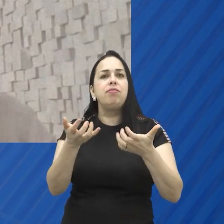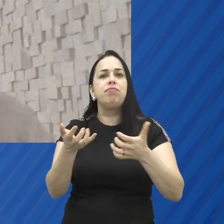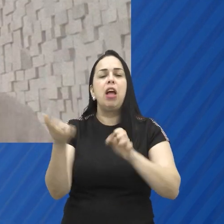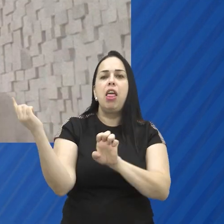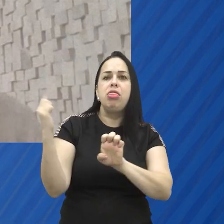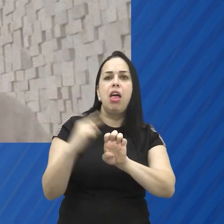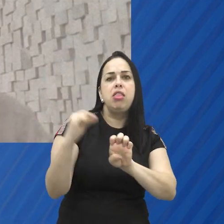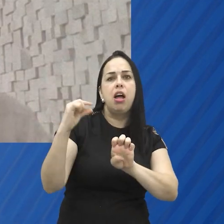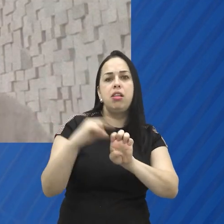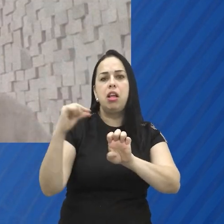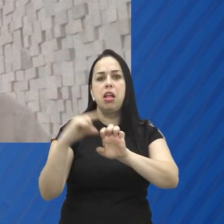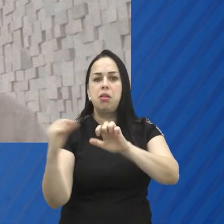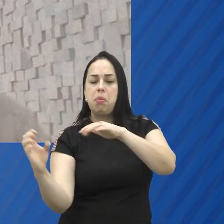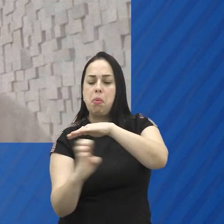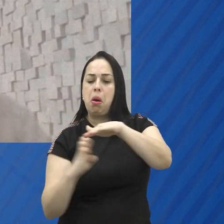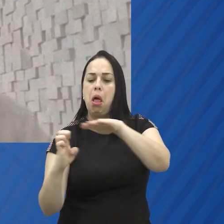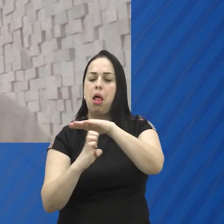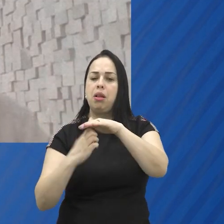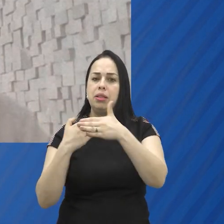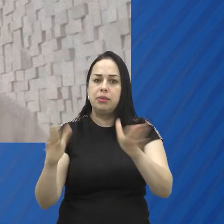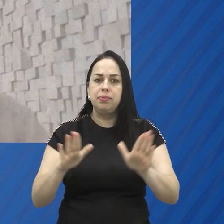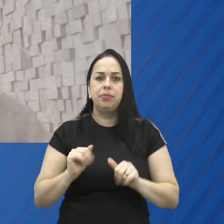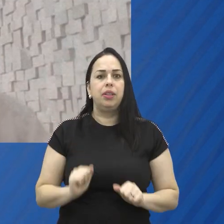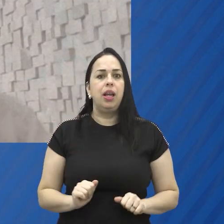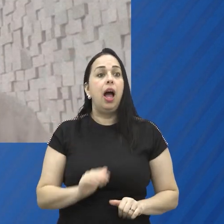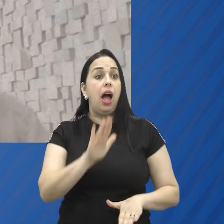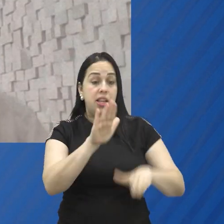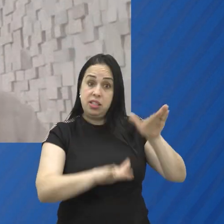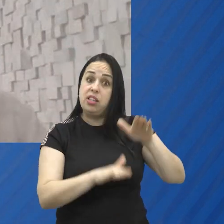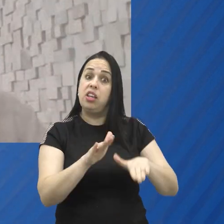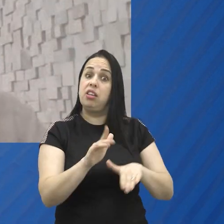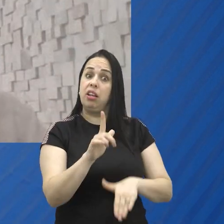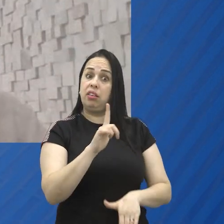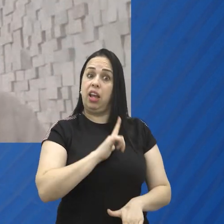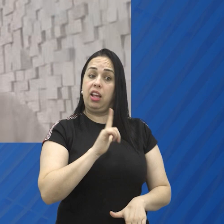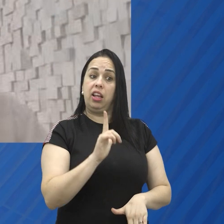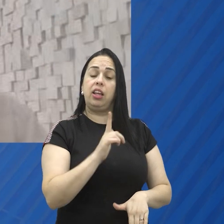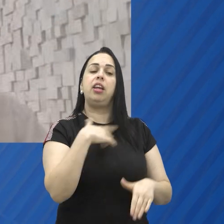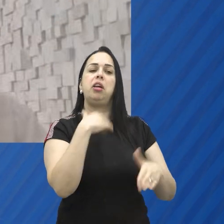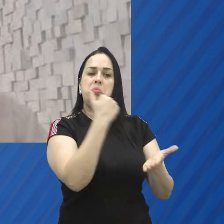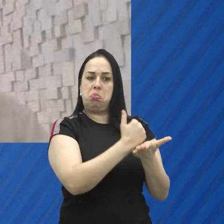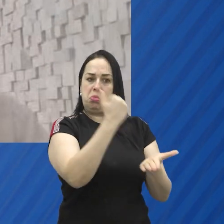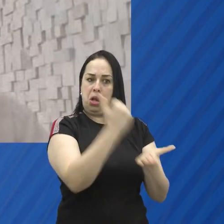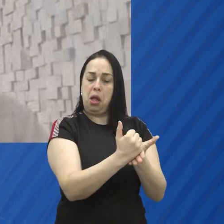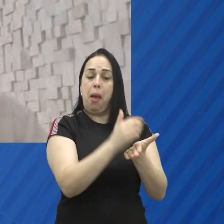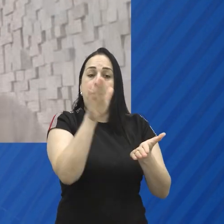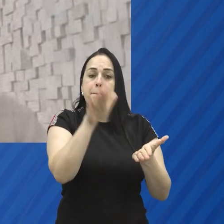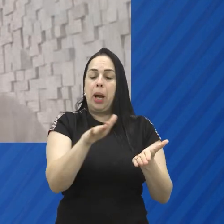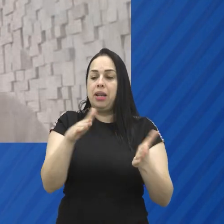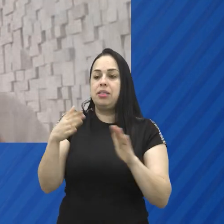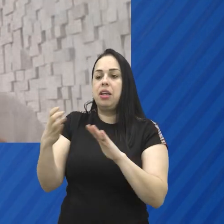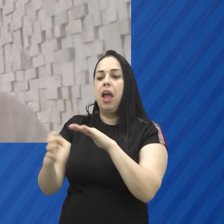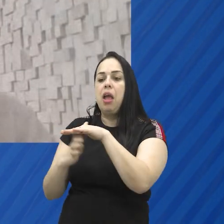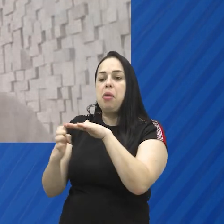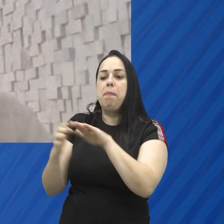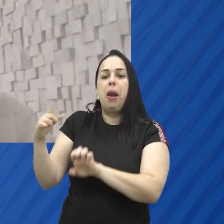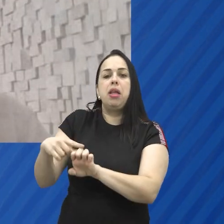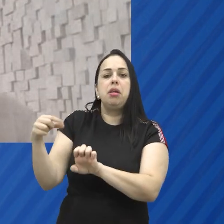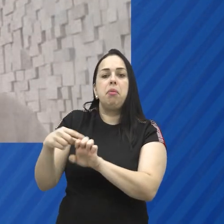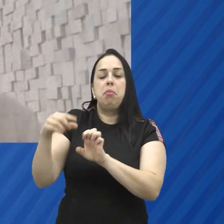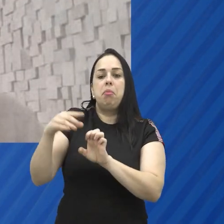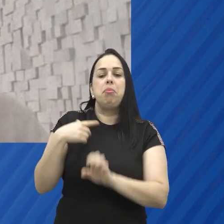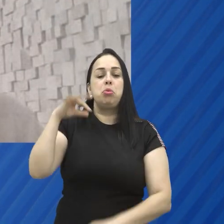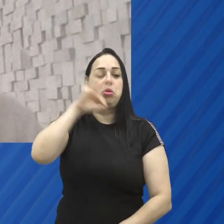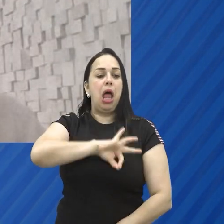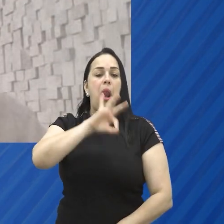se lançando atividades que complementam renda. Às vezes até estão empregados, estão vinculados em carteira, mas necessita